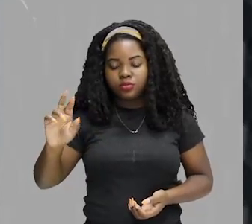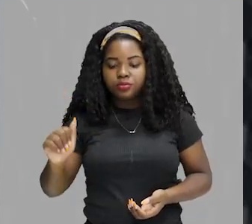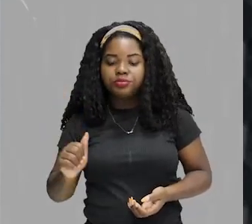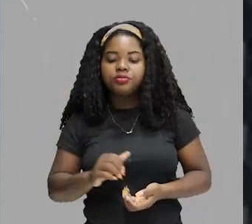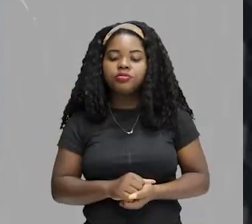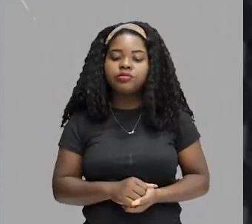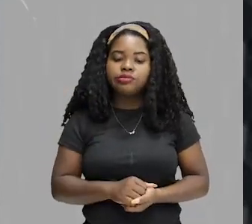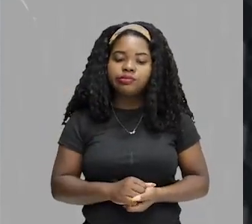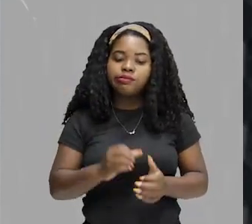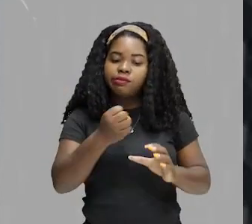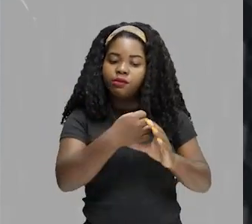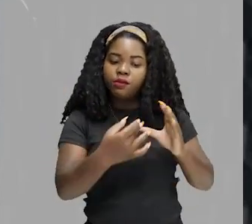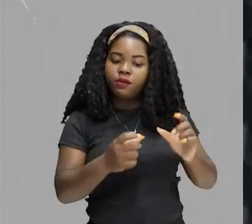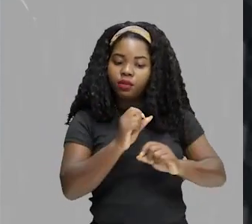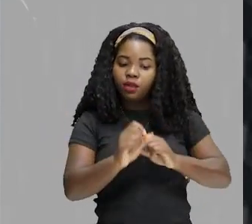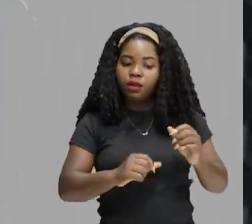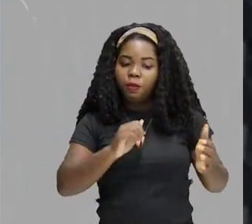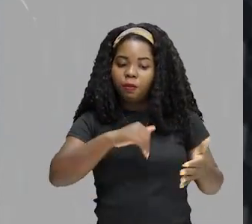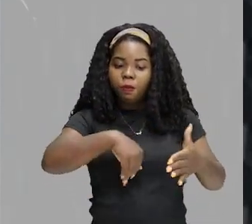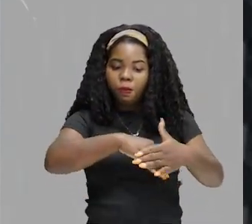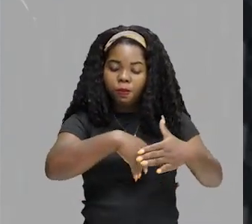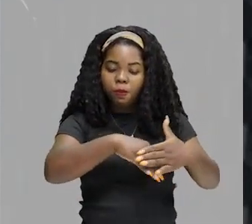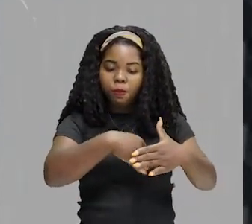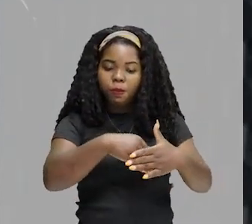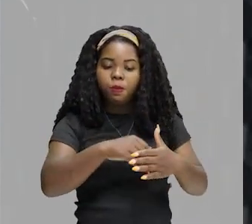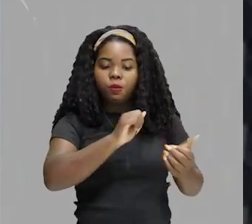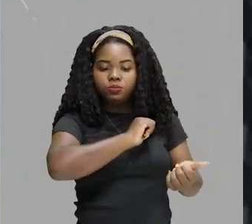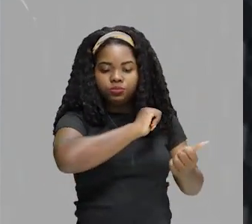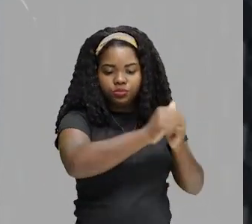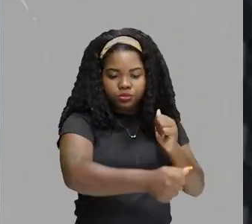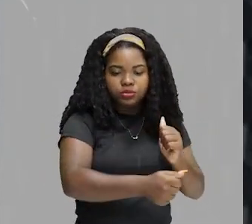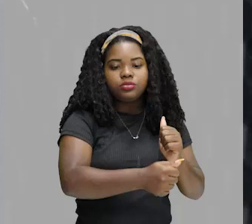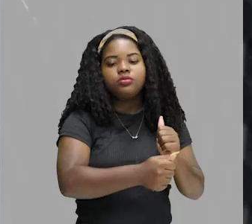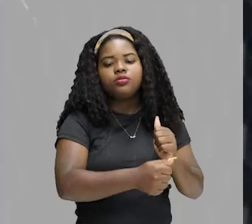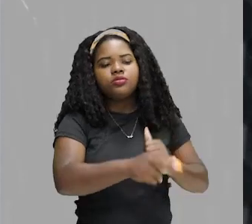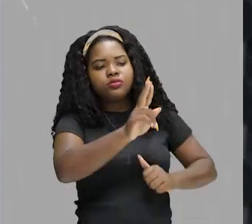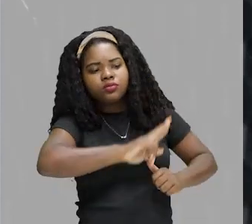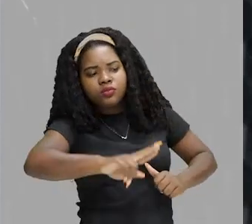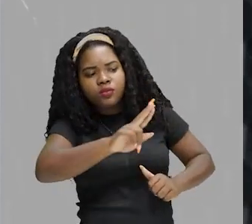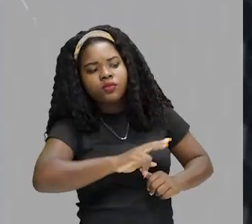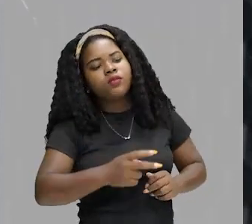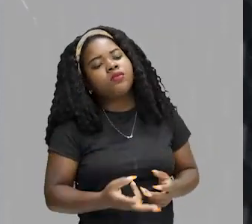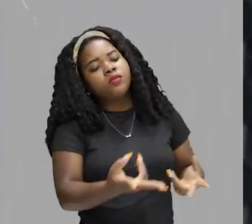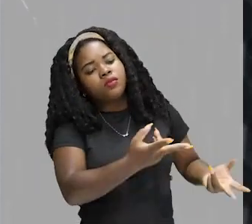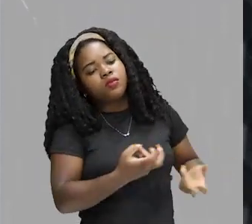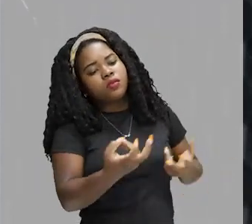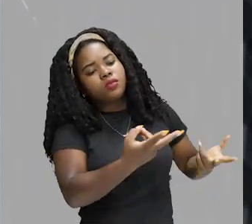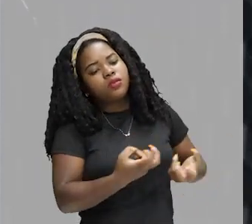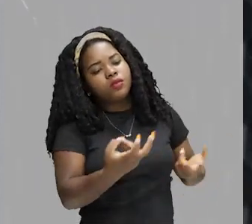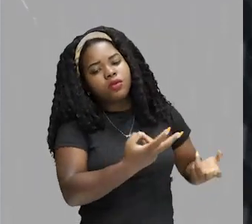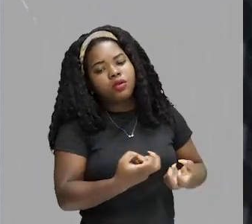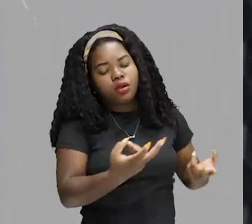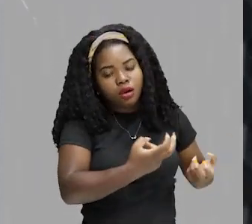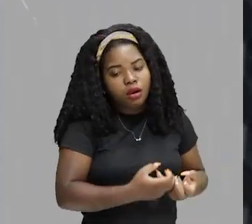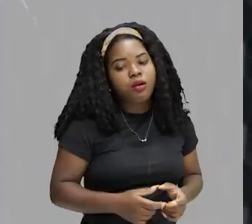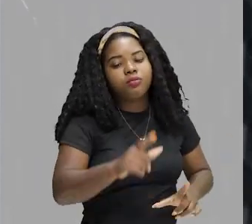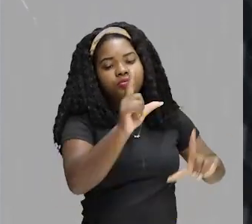já caracteriza o futebol ser o esporte de massa, o esporte que é explorado pela mídia aí de